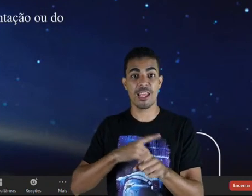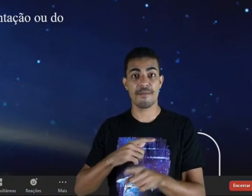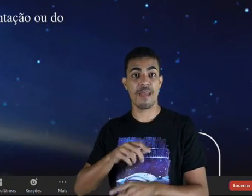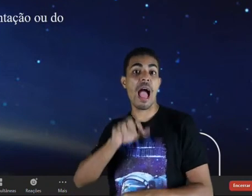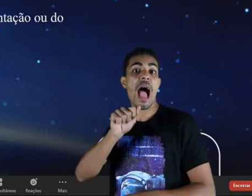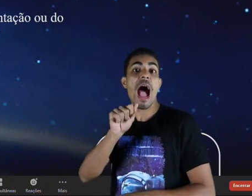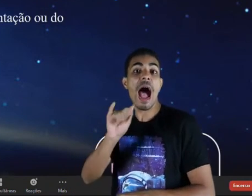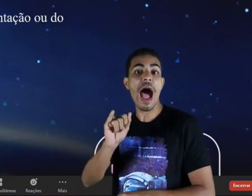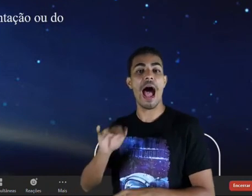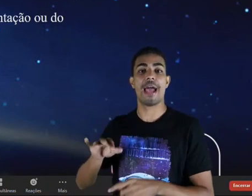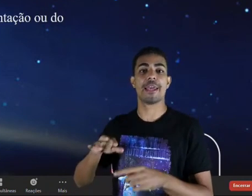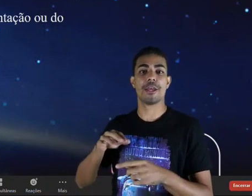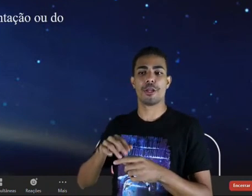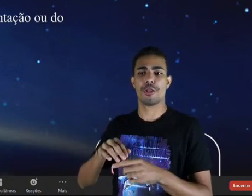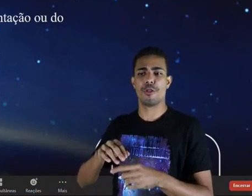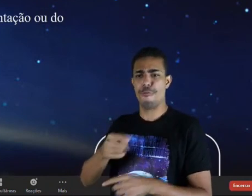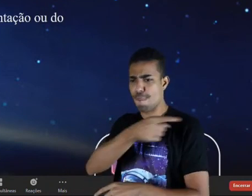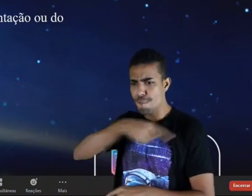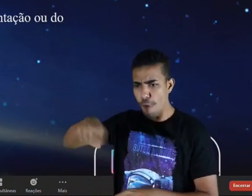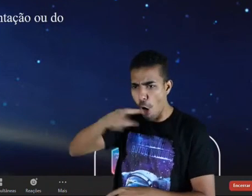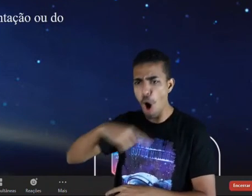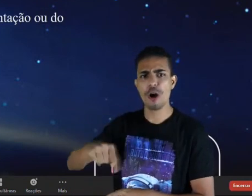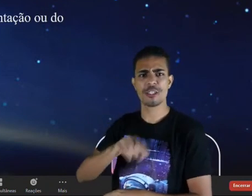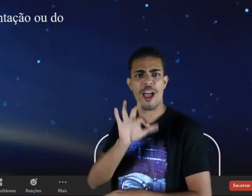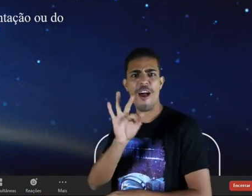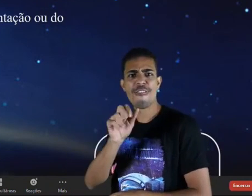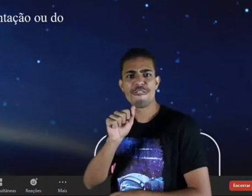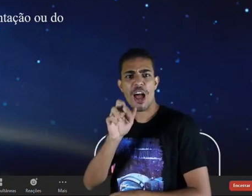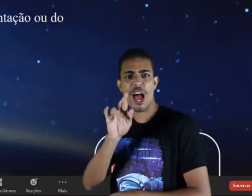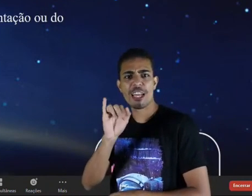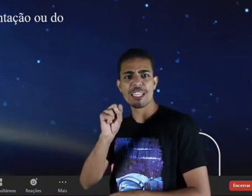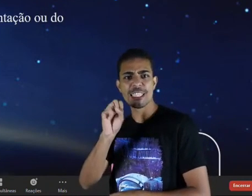fariseus. Bem-aventurados, olha a contraposição.